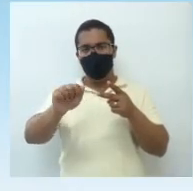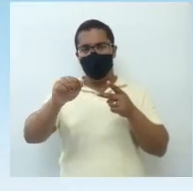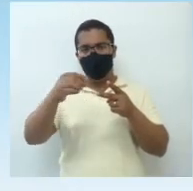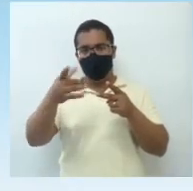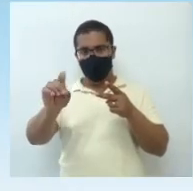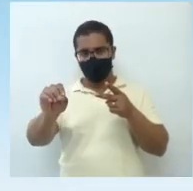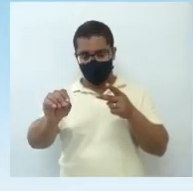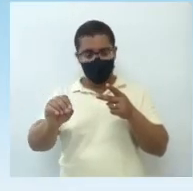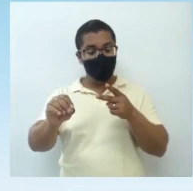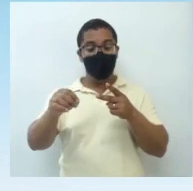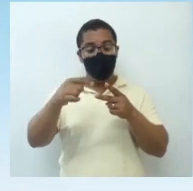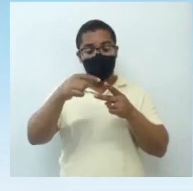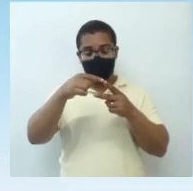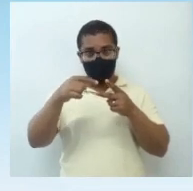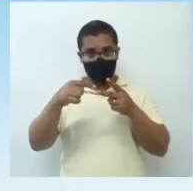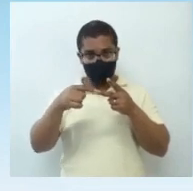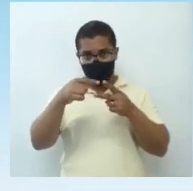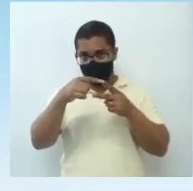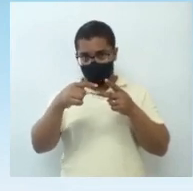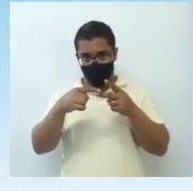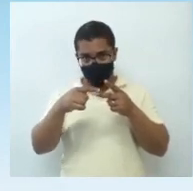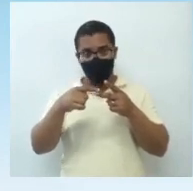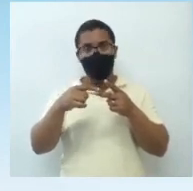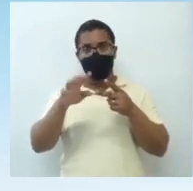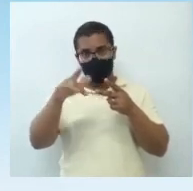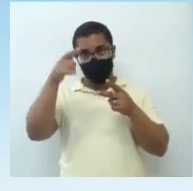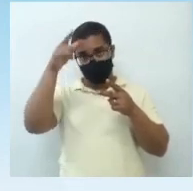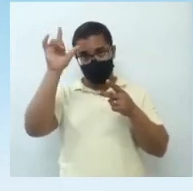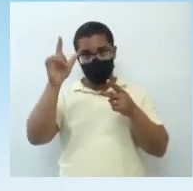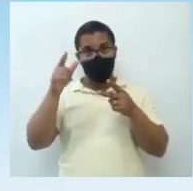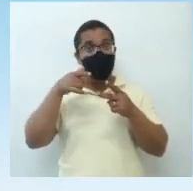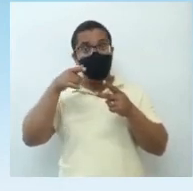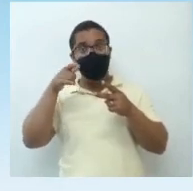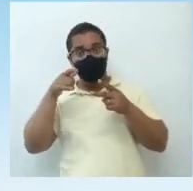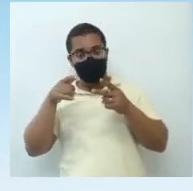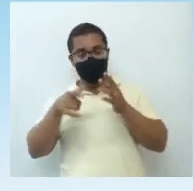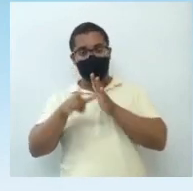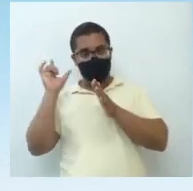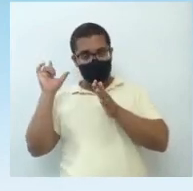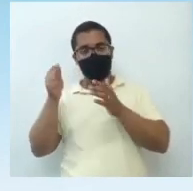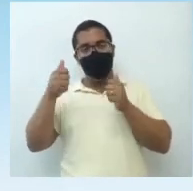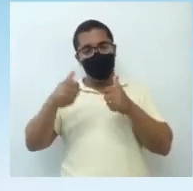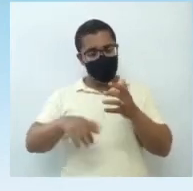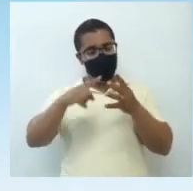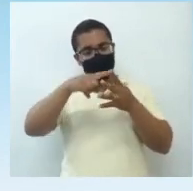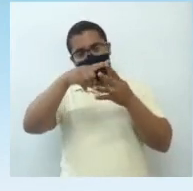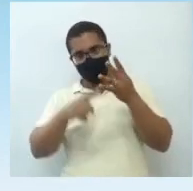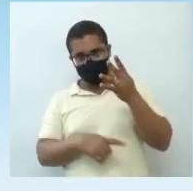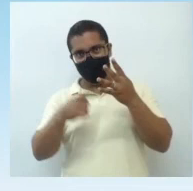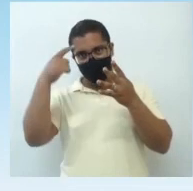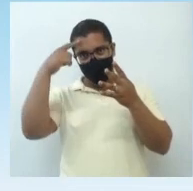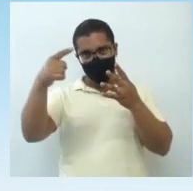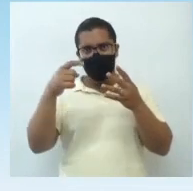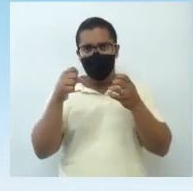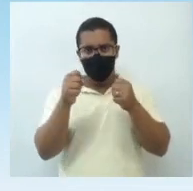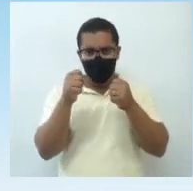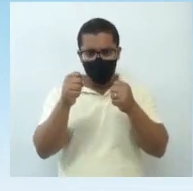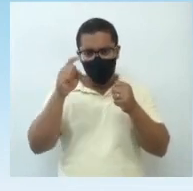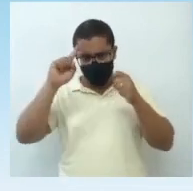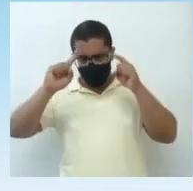ser humano ele não consegue ter essas 4K a cada um poder sobre si Olha o poder em suas